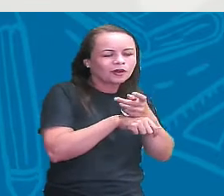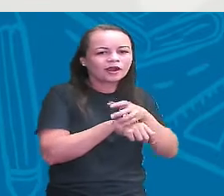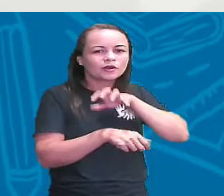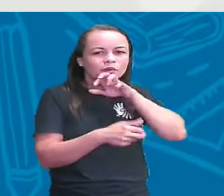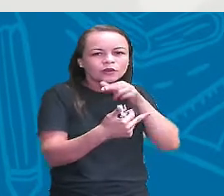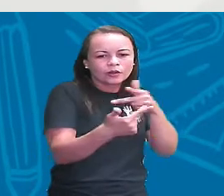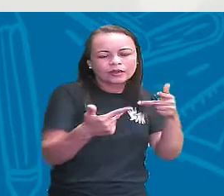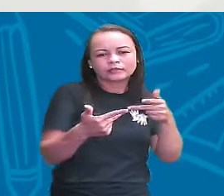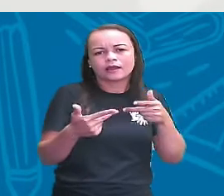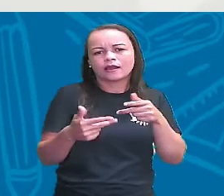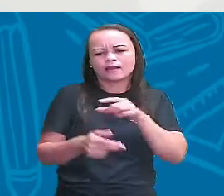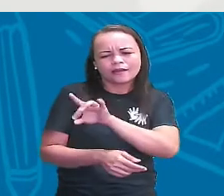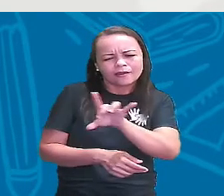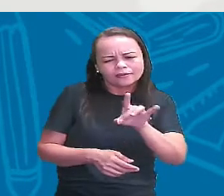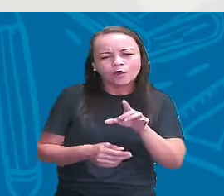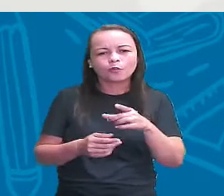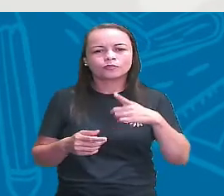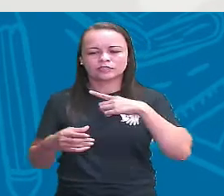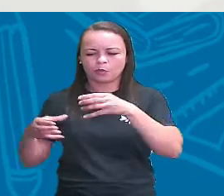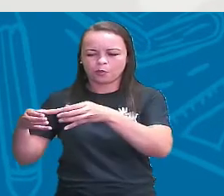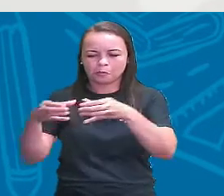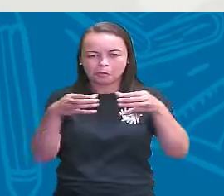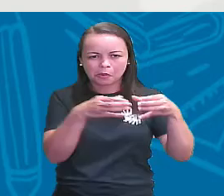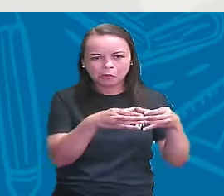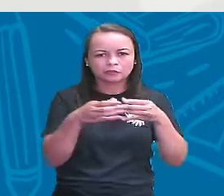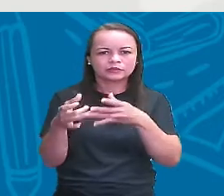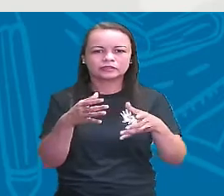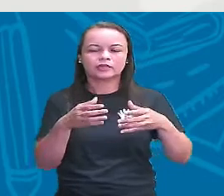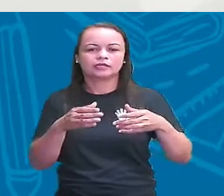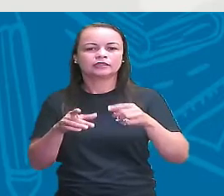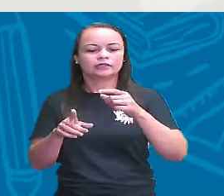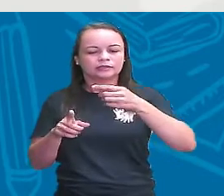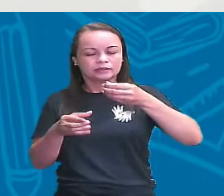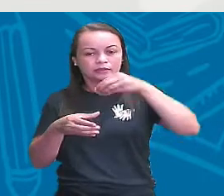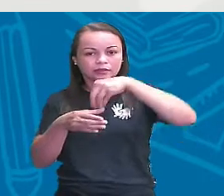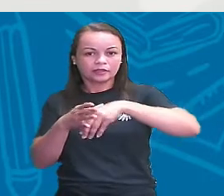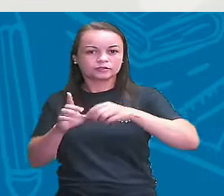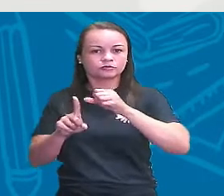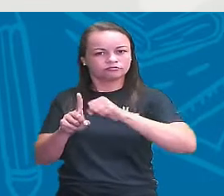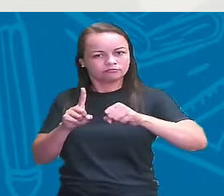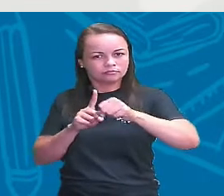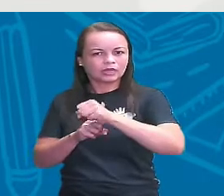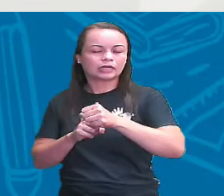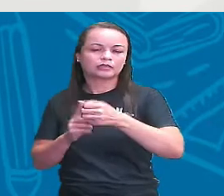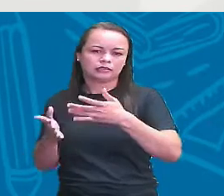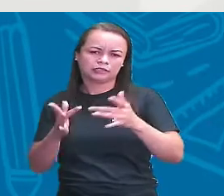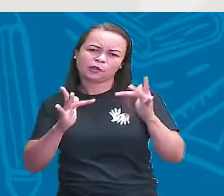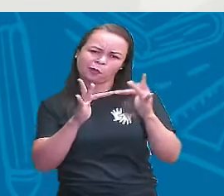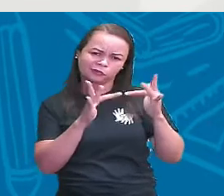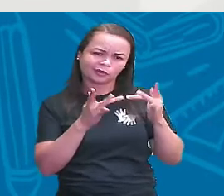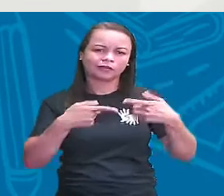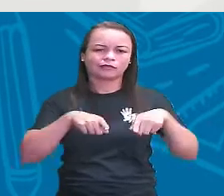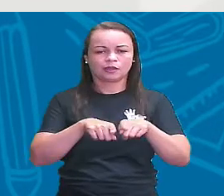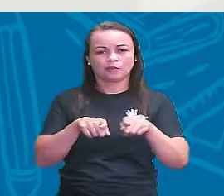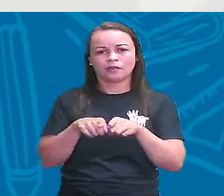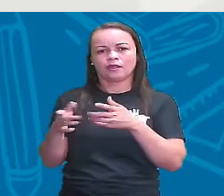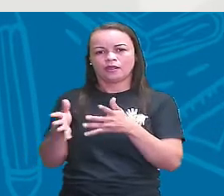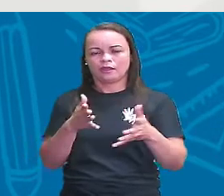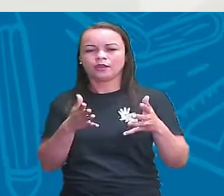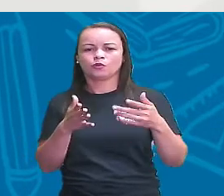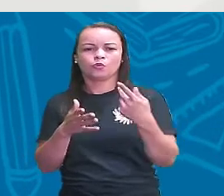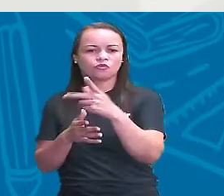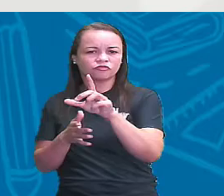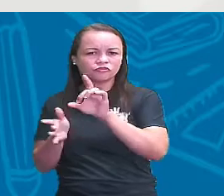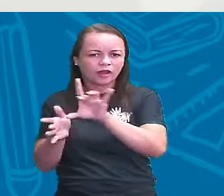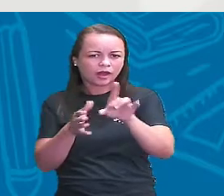tinha uma função dentro dessa sociedade. Eles também mantinham contato com diferentes sociedades, como os cuxitas,